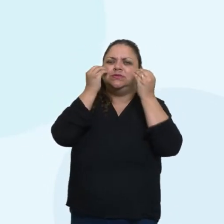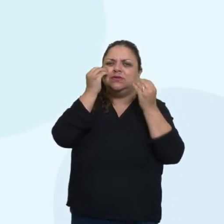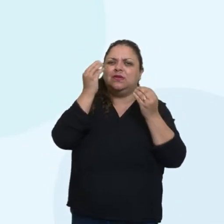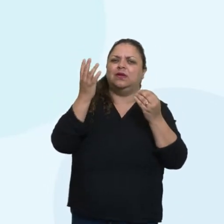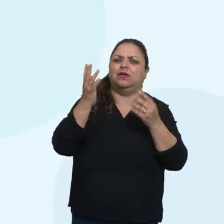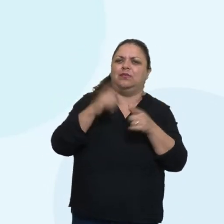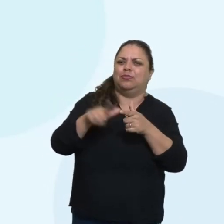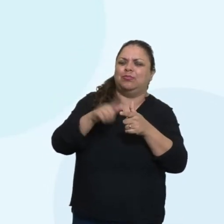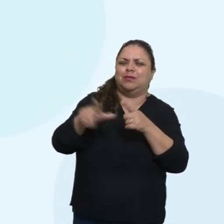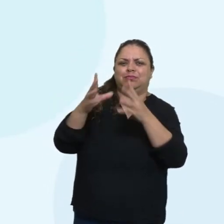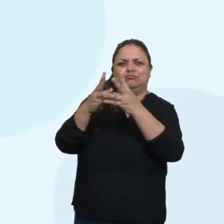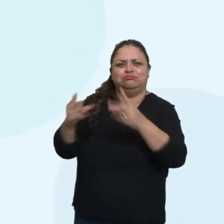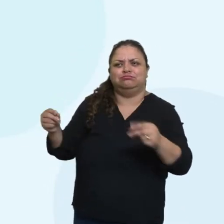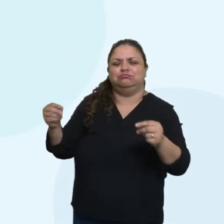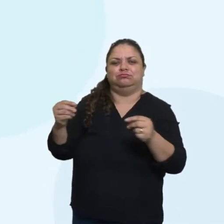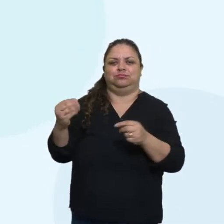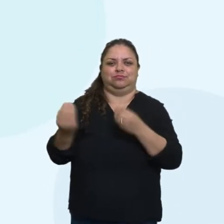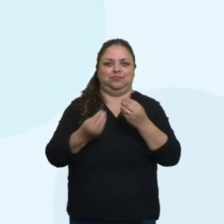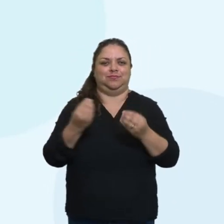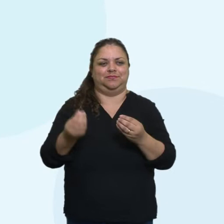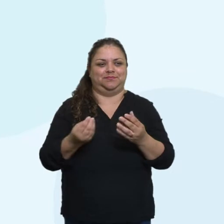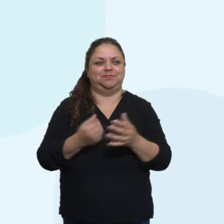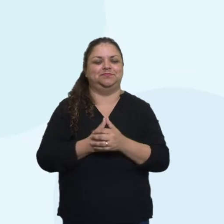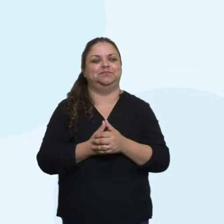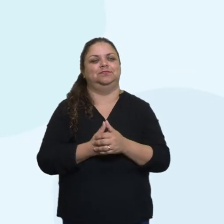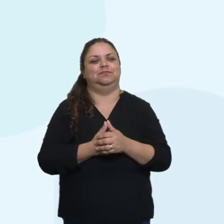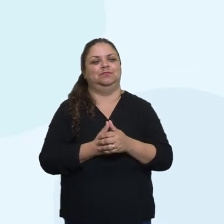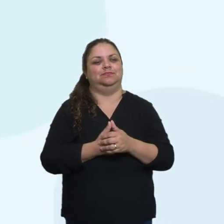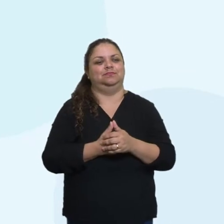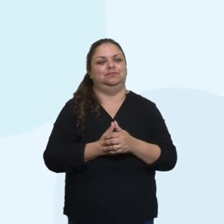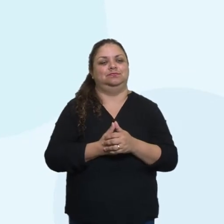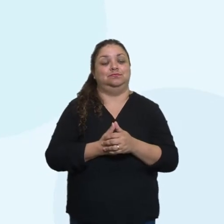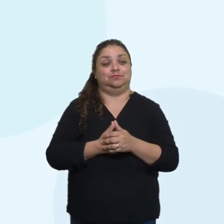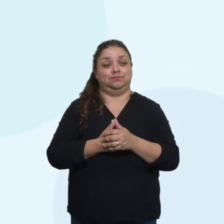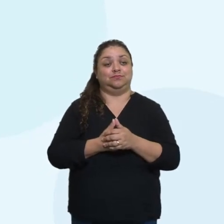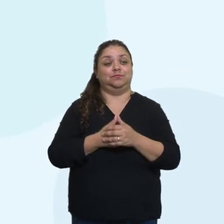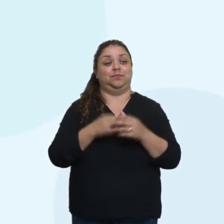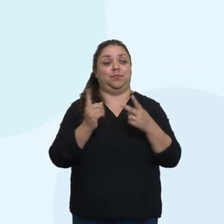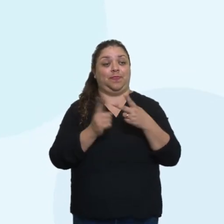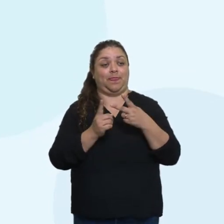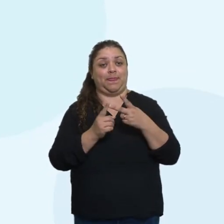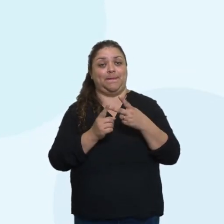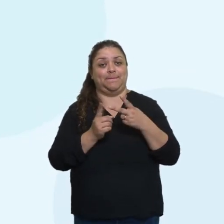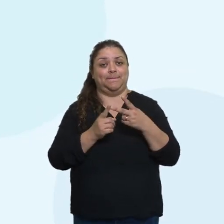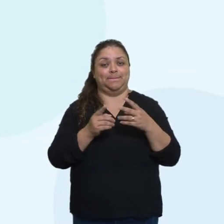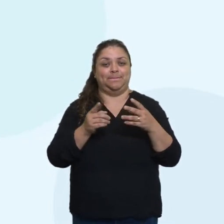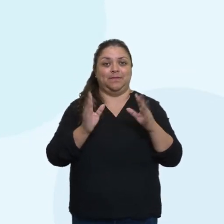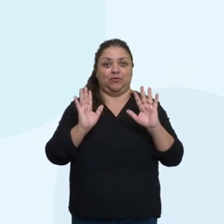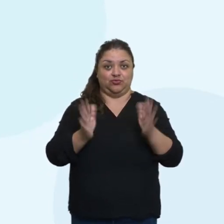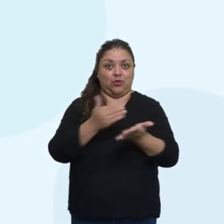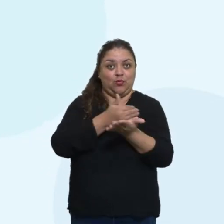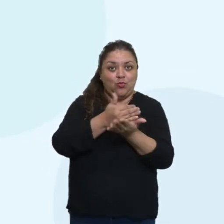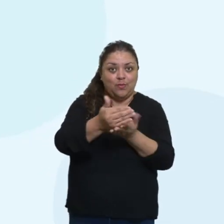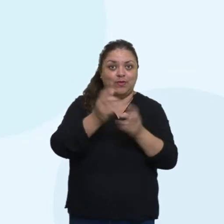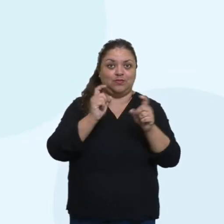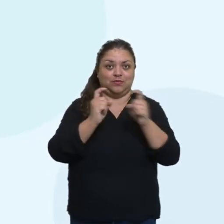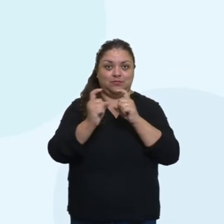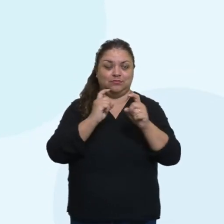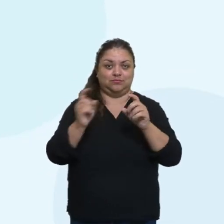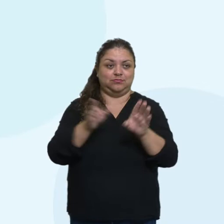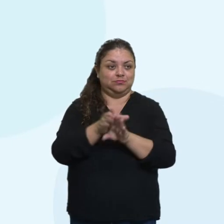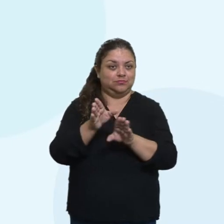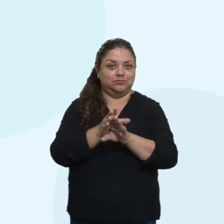pensando aí no momento que a gente chama durante o conselho então durante o conselho a equipe pedagógica e professores